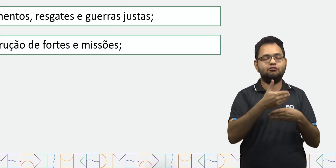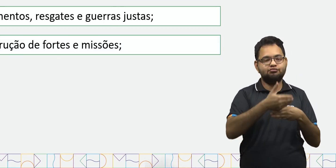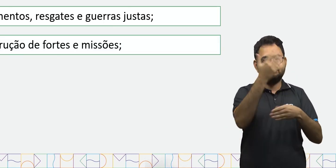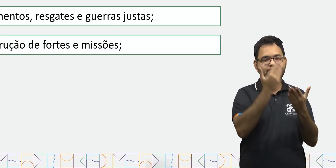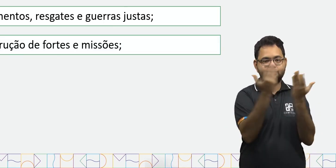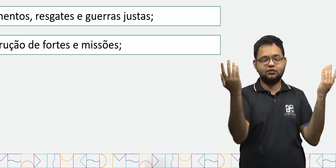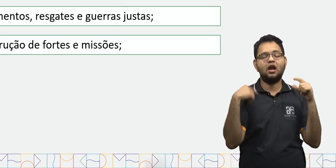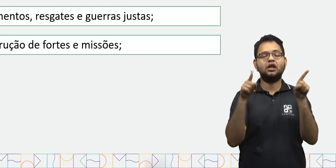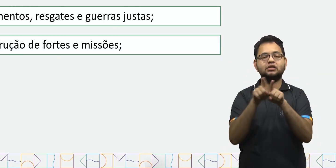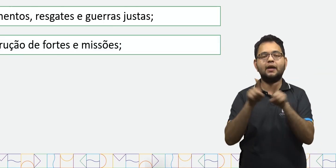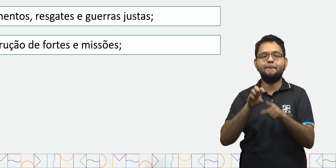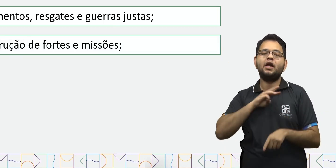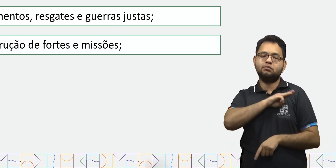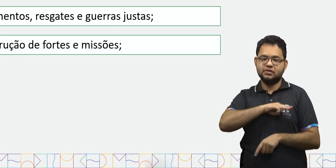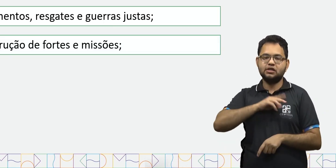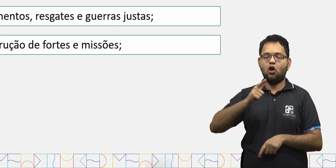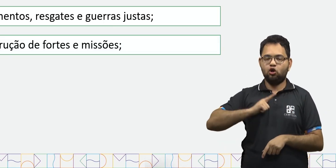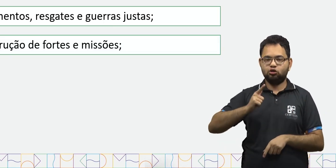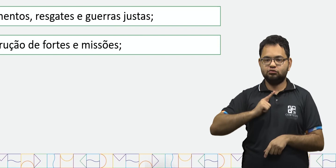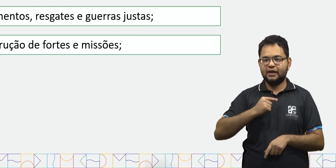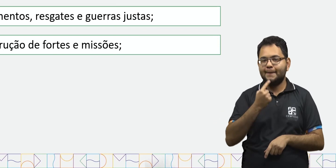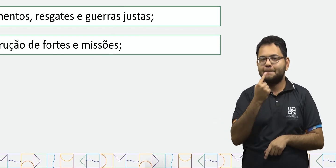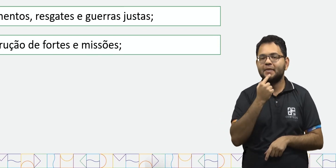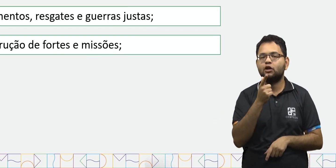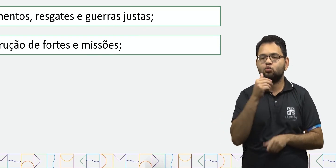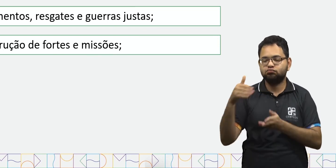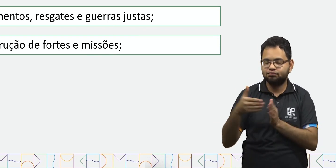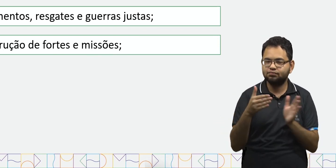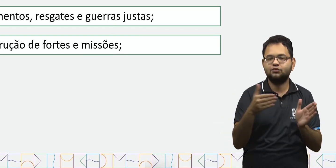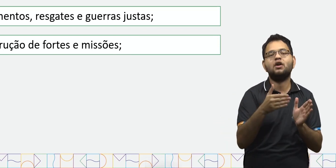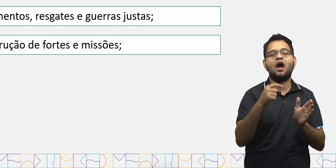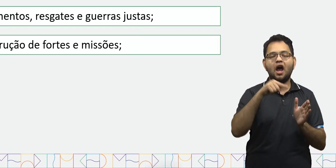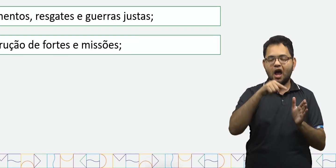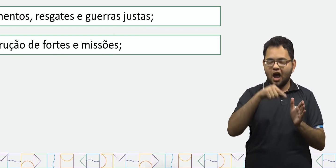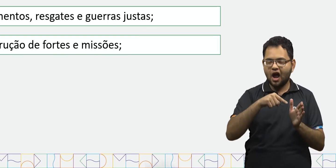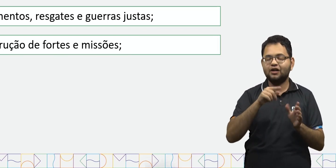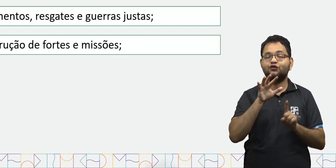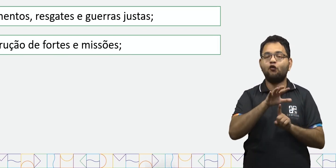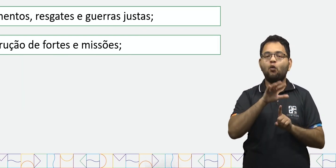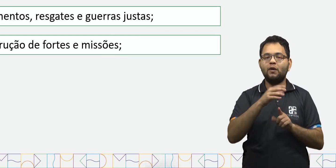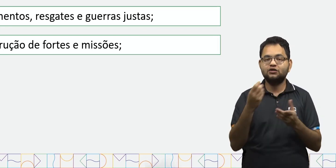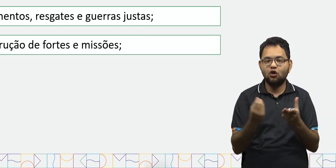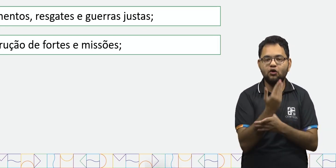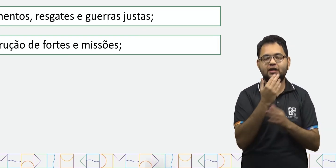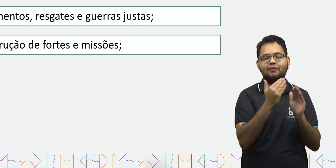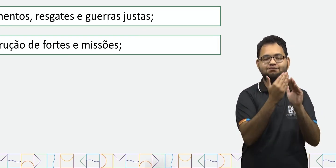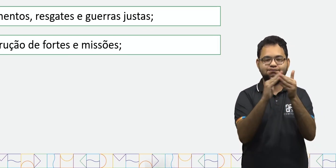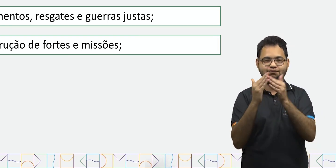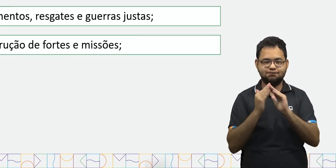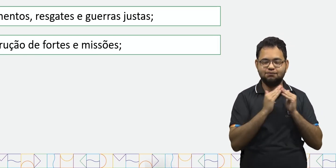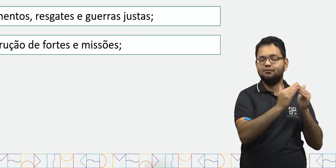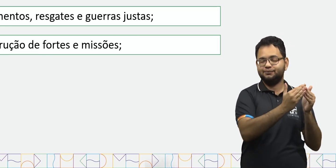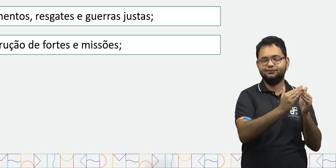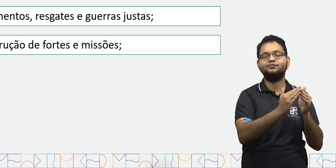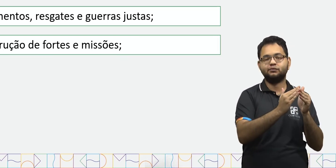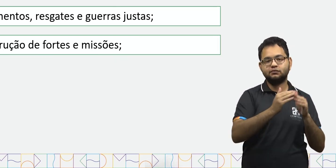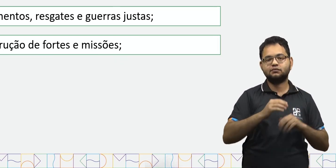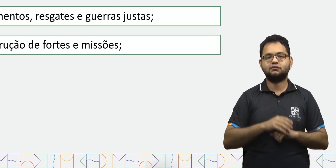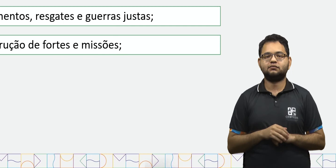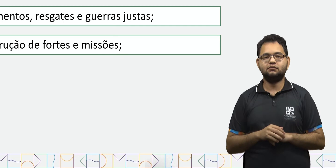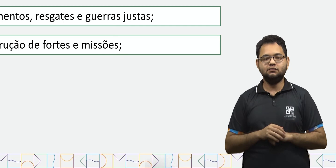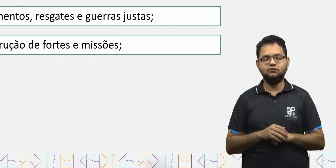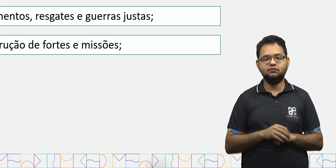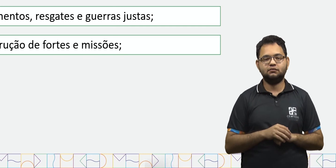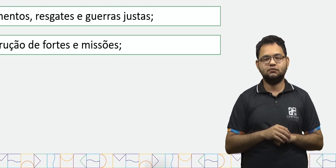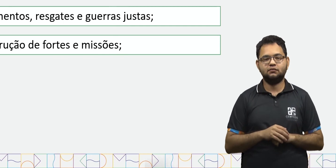em vários locais ao longo dos rios, e eles deram origem a várias vilas ao longo do rio Amazonas. E a partir daí,